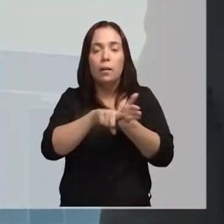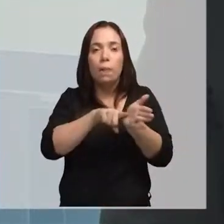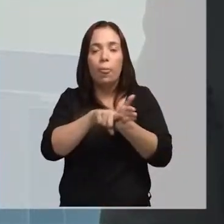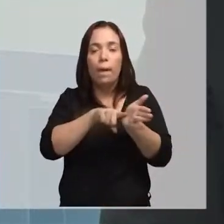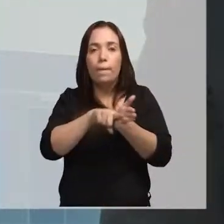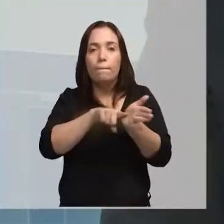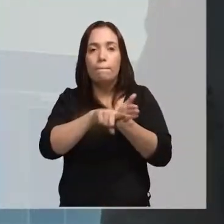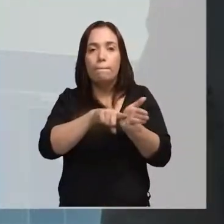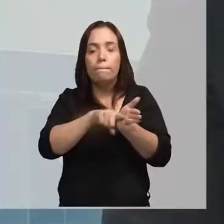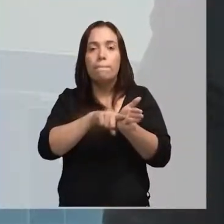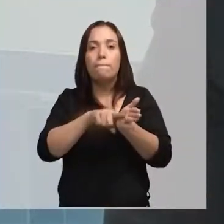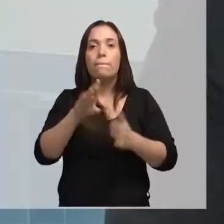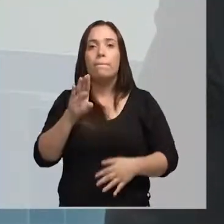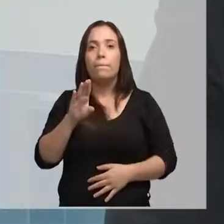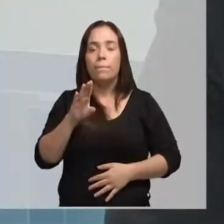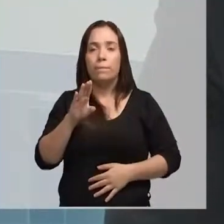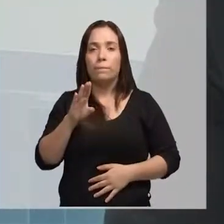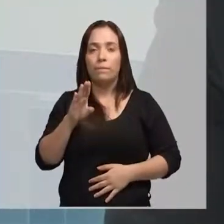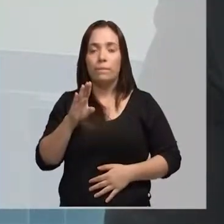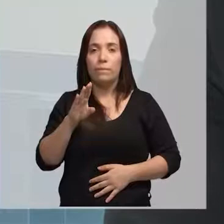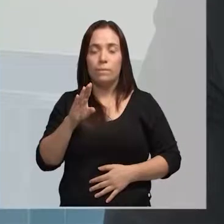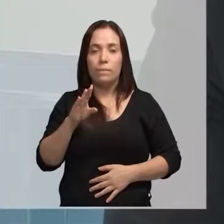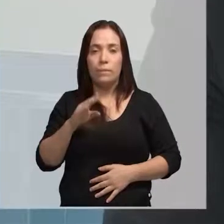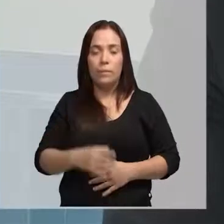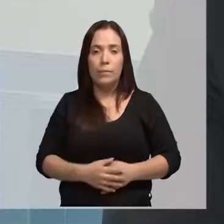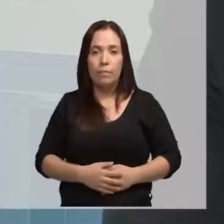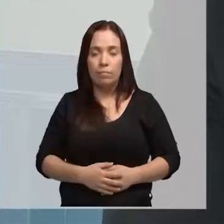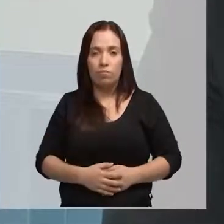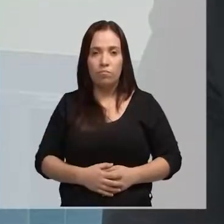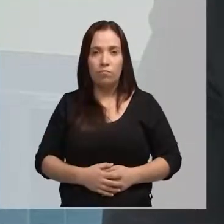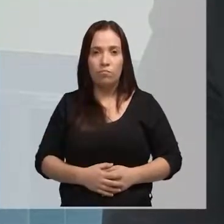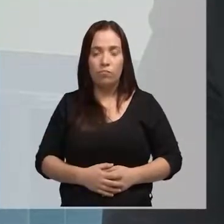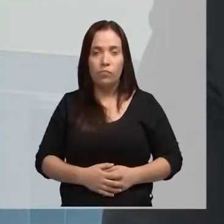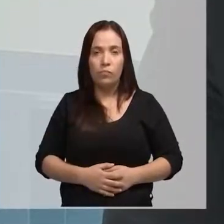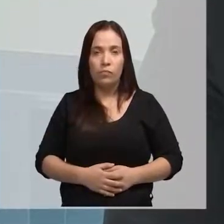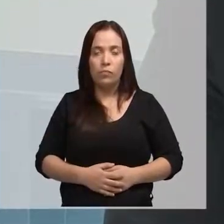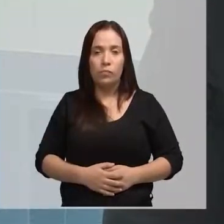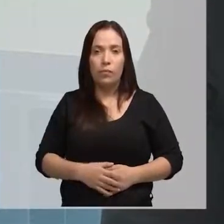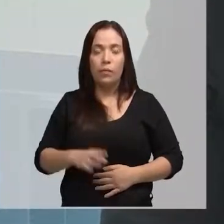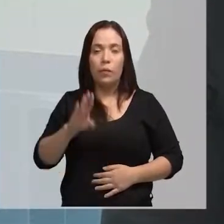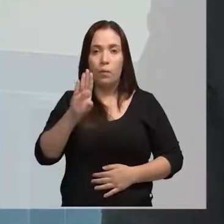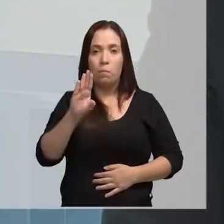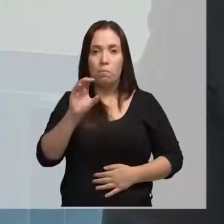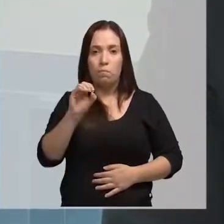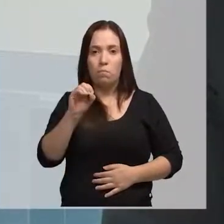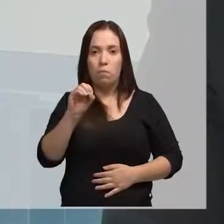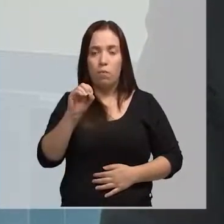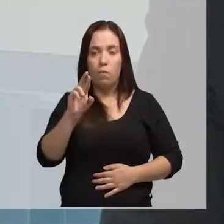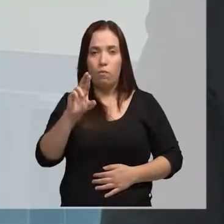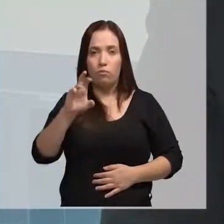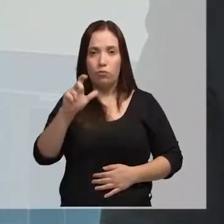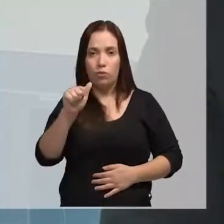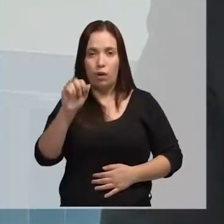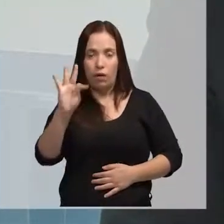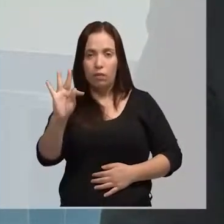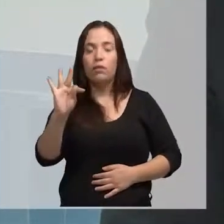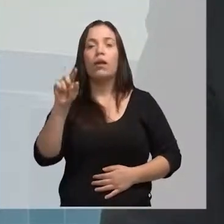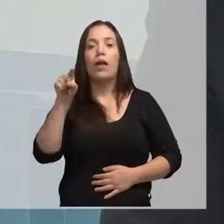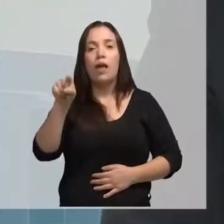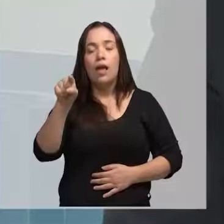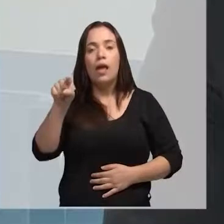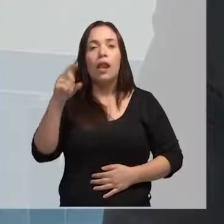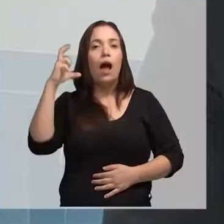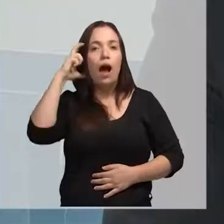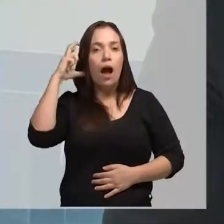o Boixá, que é a âncora do jornal Bandeirantes e também apresenta o programa pela manhã na Rádio